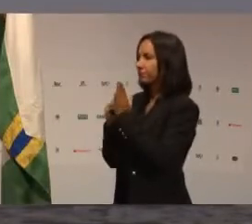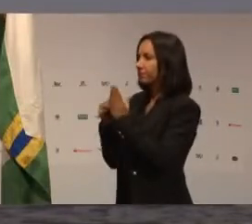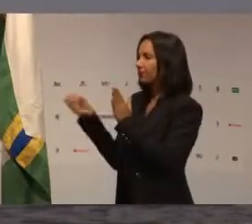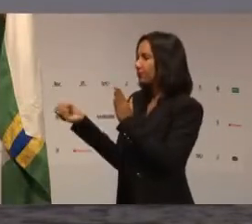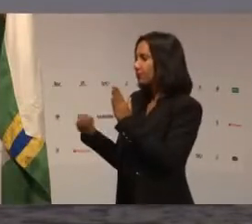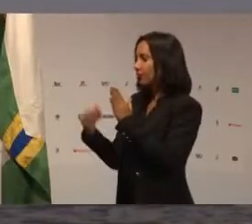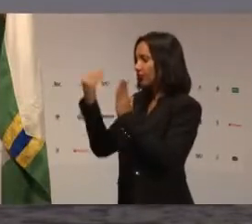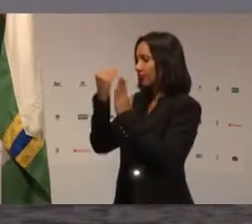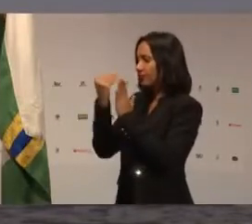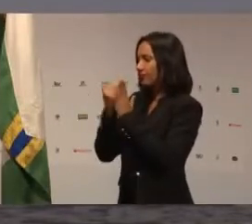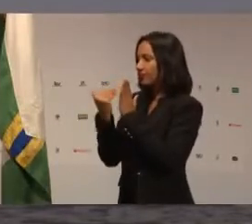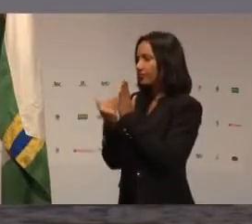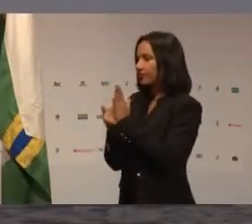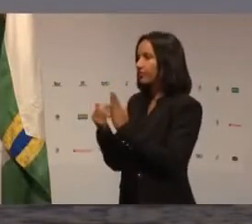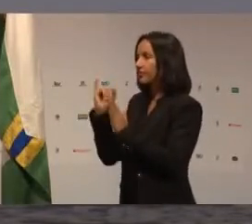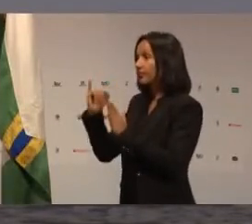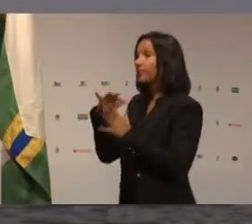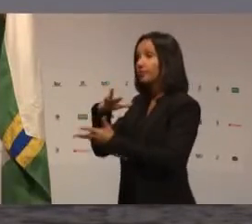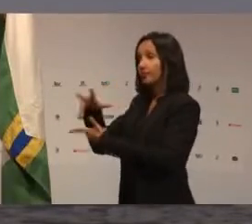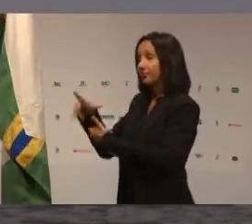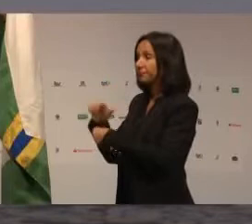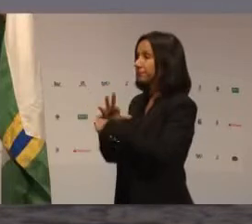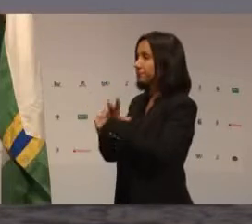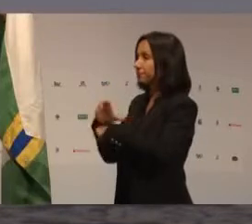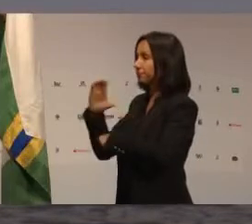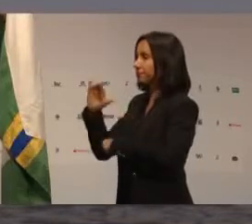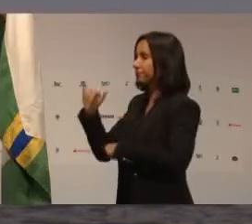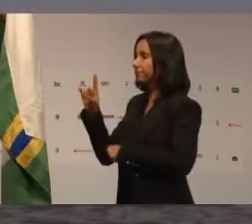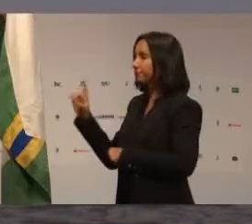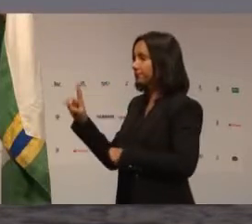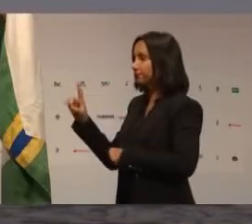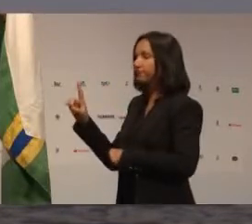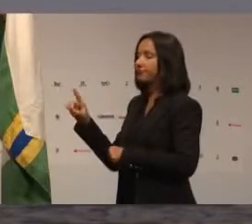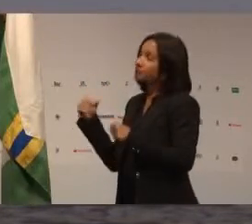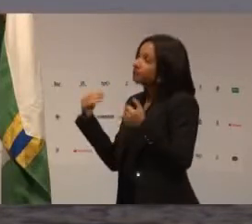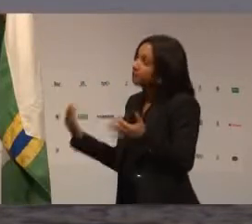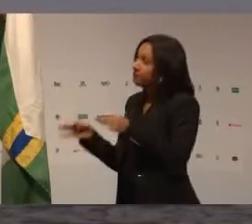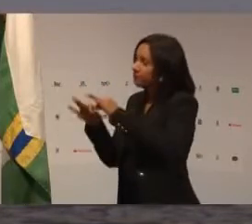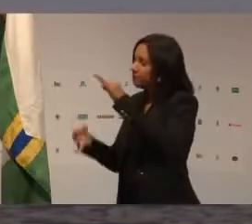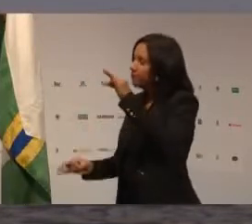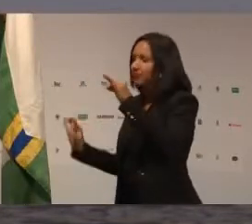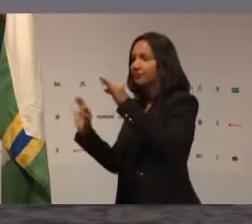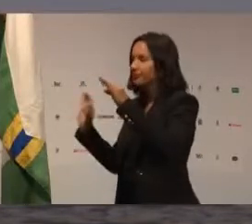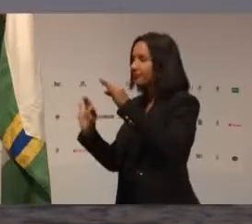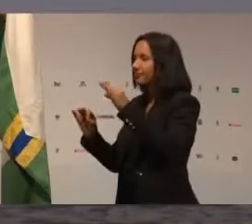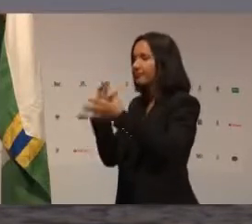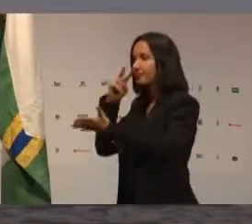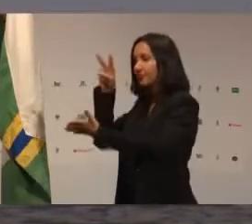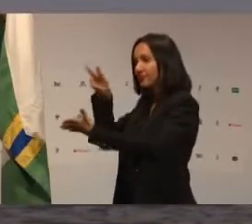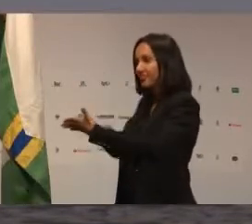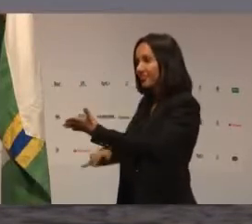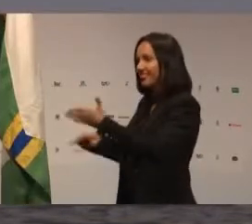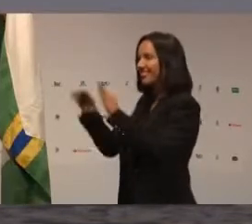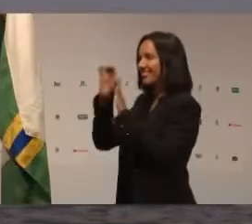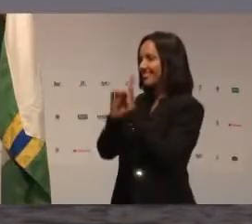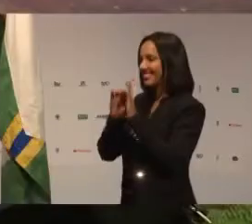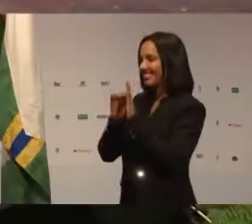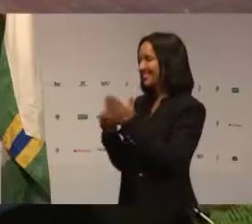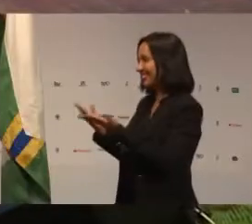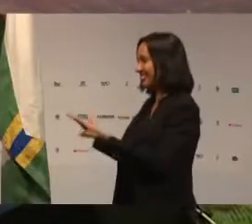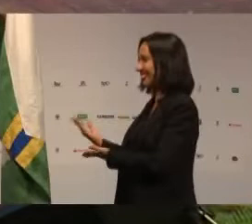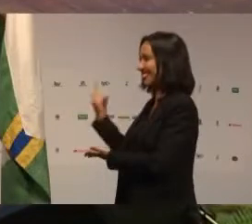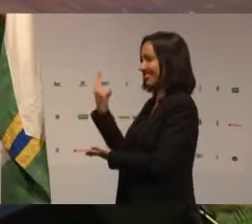lista da Classificação Internacional das Doenças, CID. Então, sem mais delongas, agora vou ler o currículo da